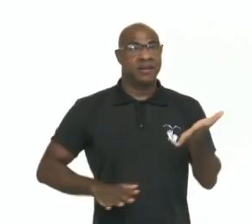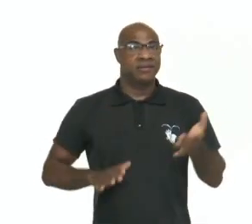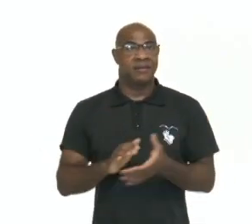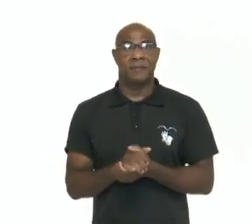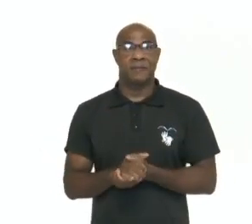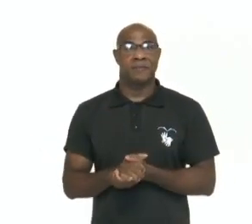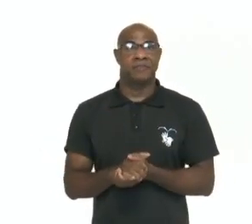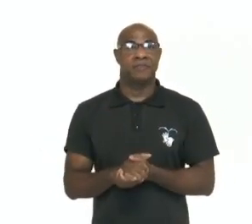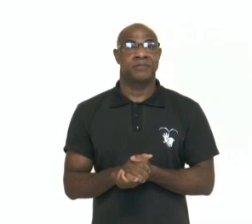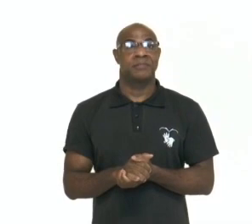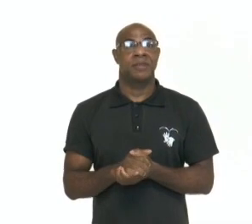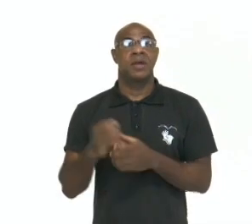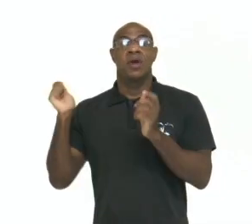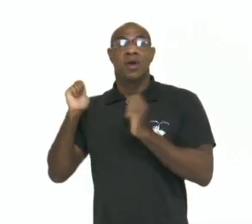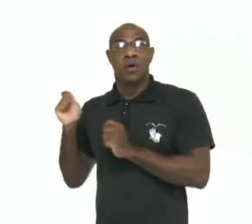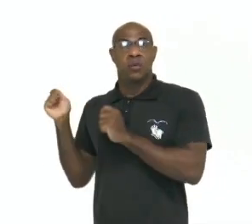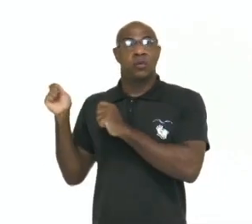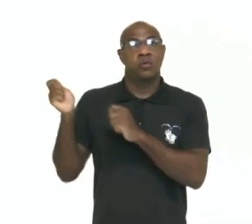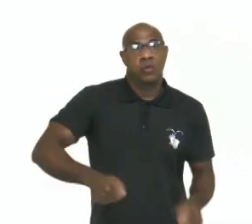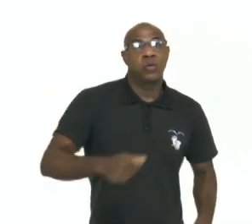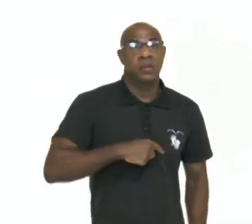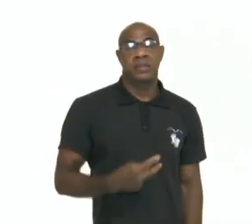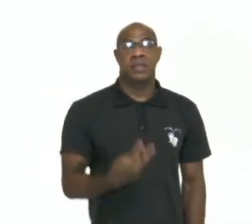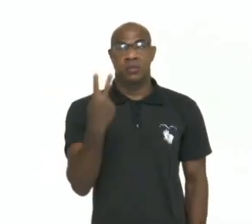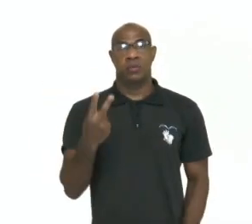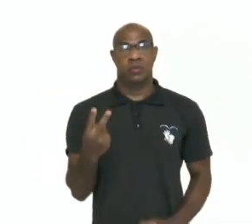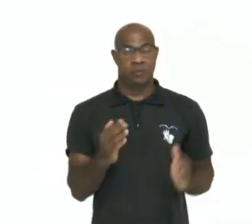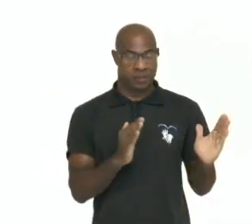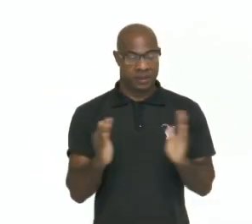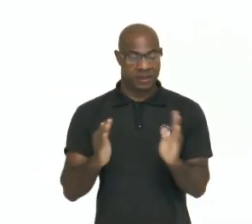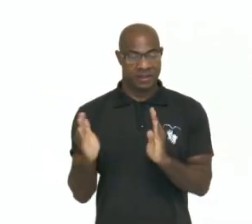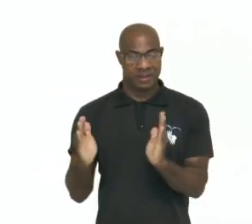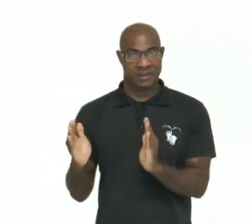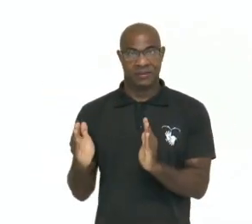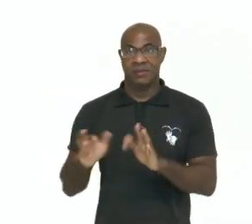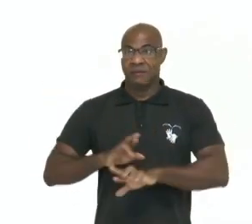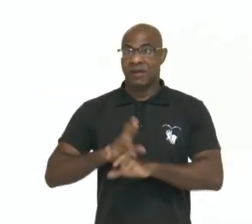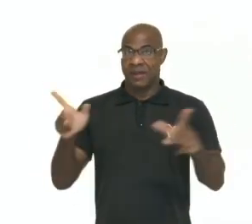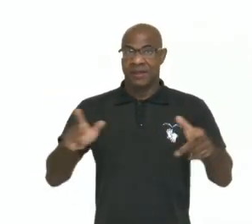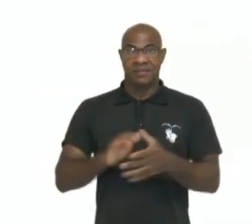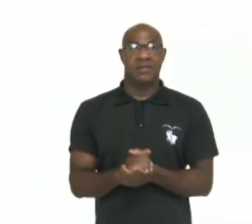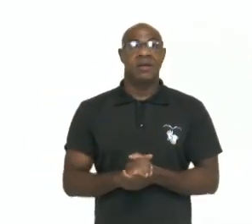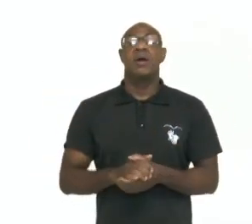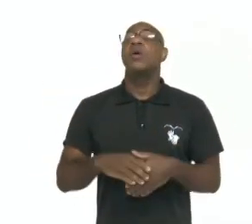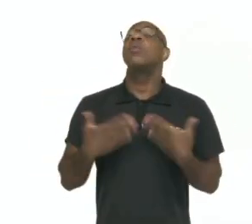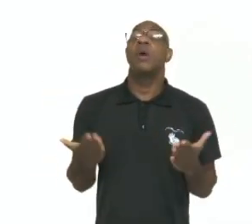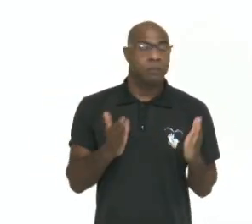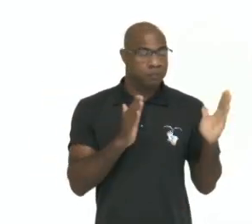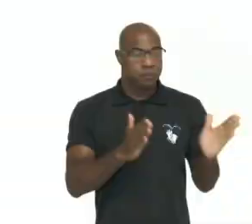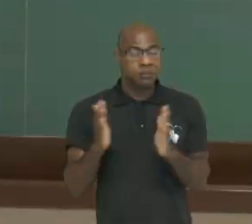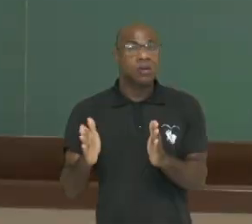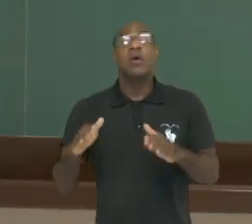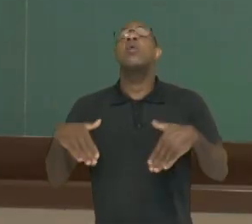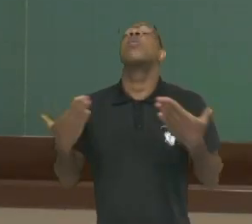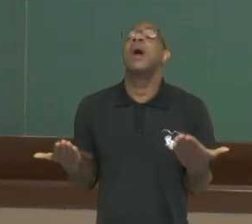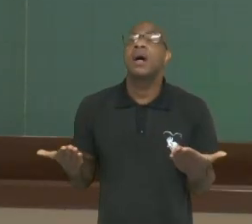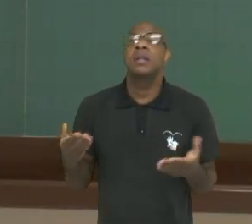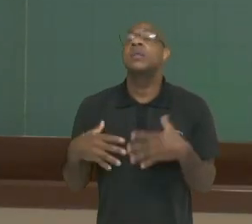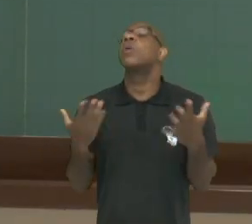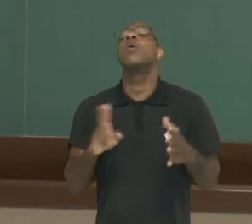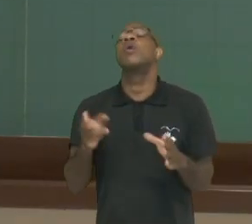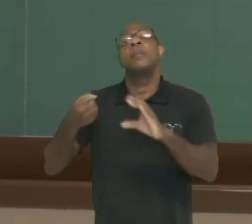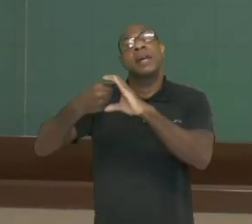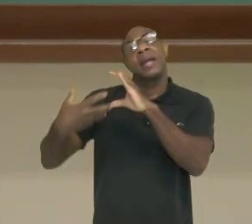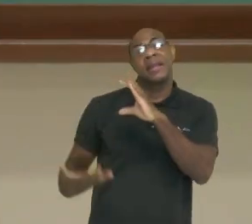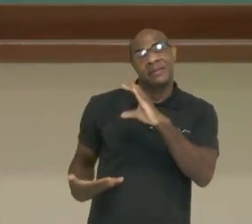Vamos lá. O judô possui duas fases distintas na luta. Quais são elas e como se